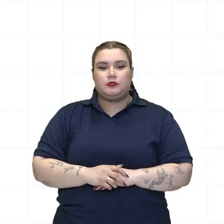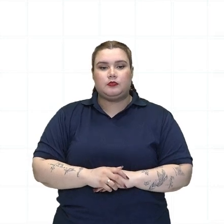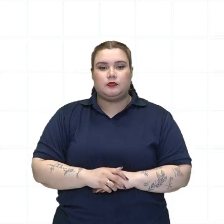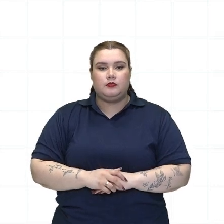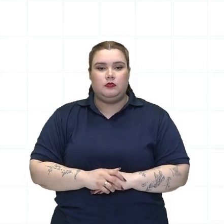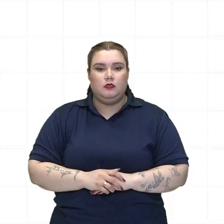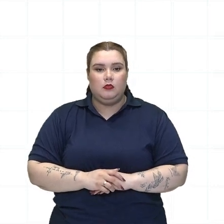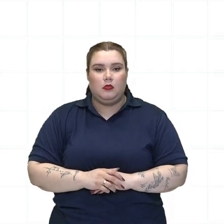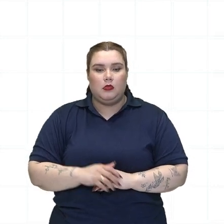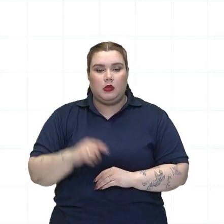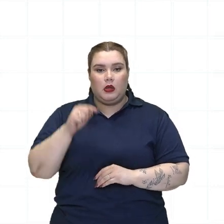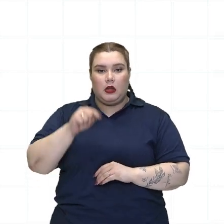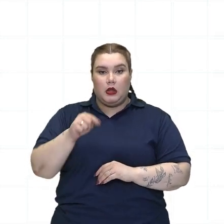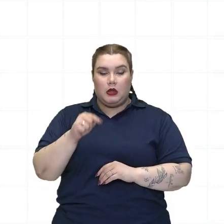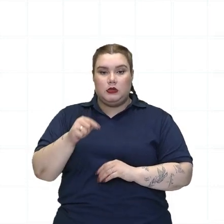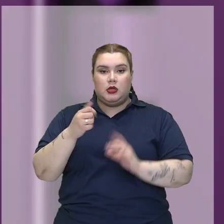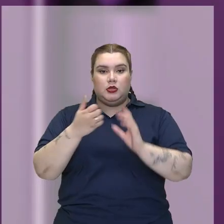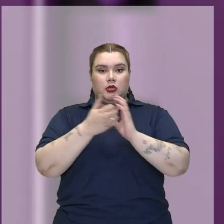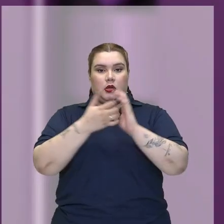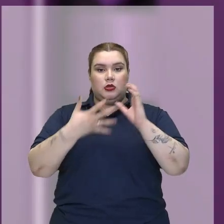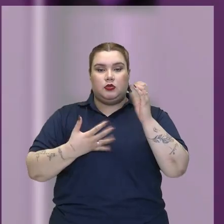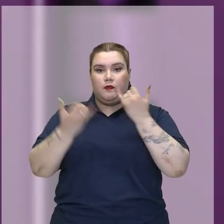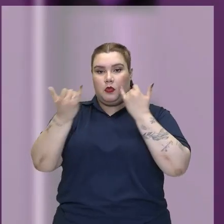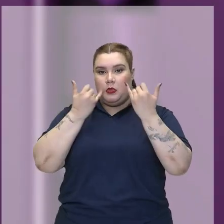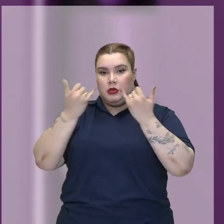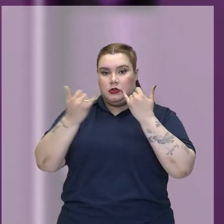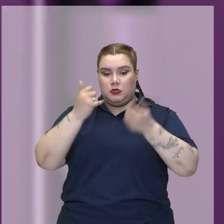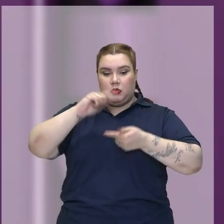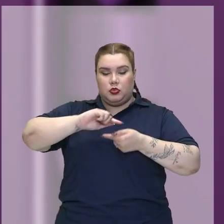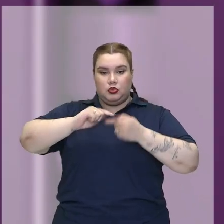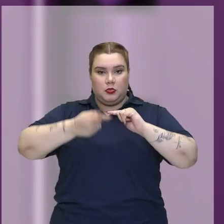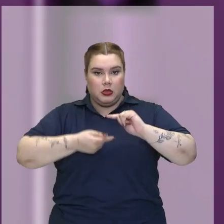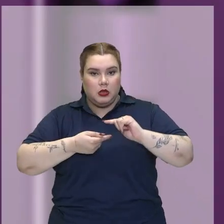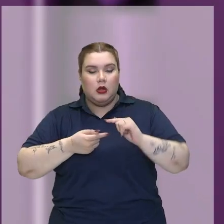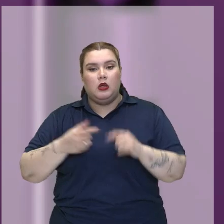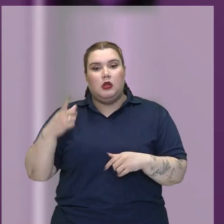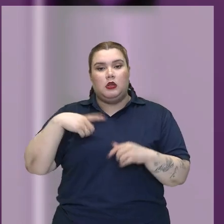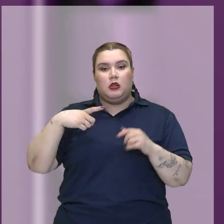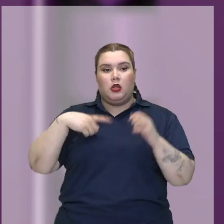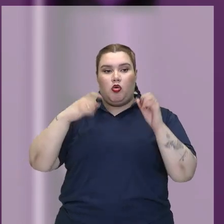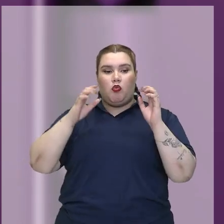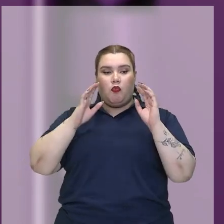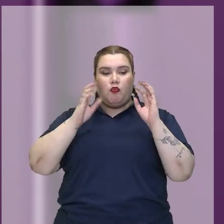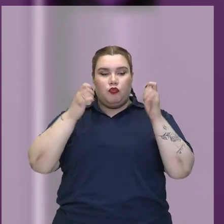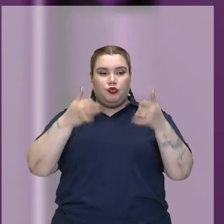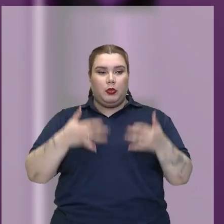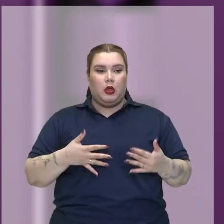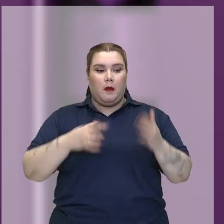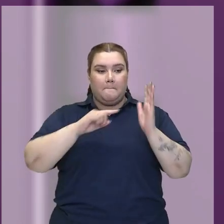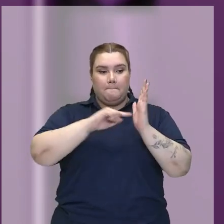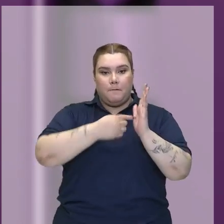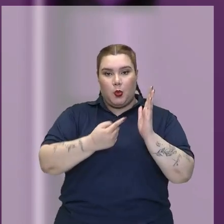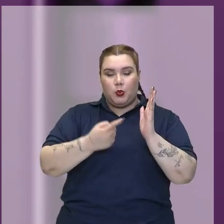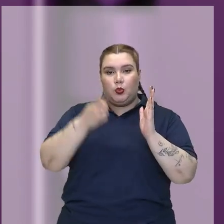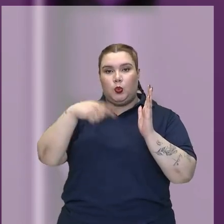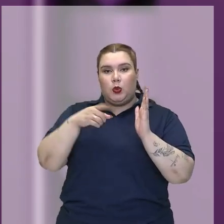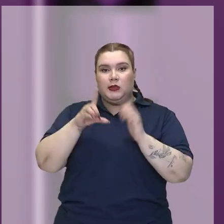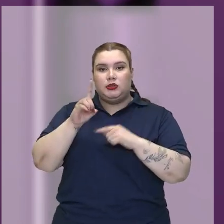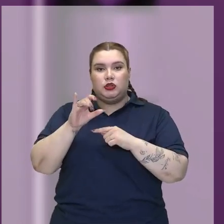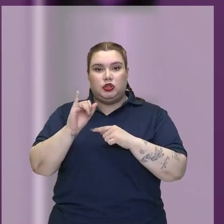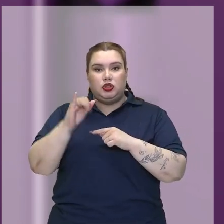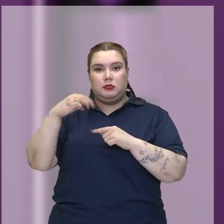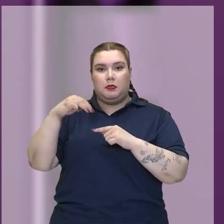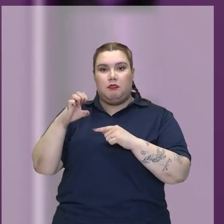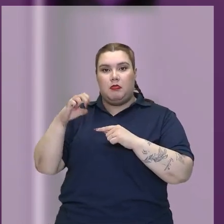dessas premissas da geometria, né, quando a gente começa a falar de ponto, a gente fala aí em dimensão zero. É uma dimensão que